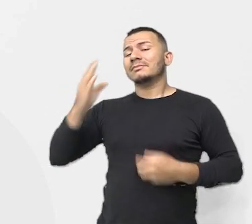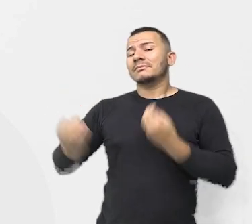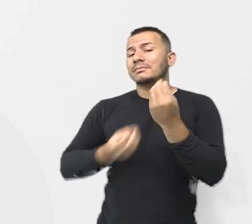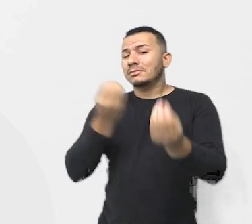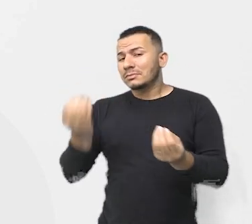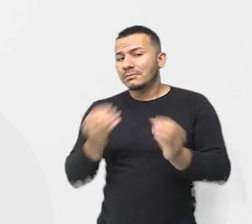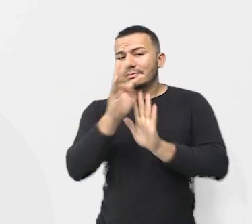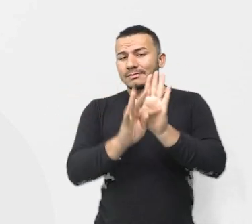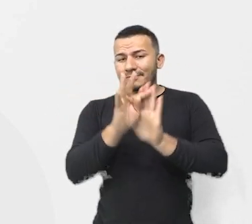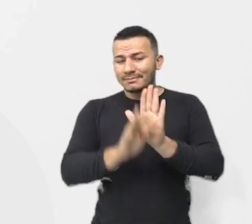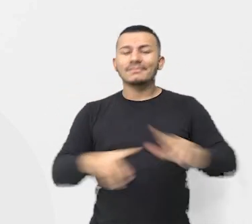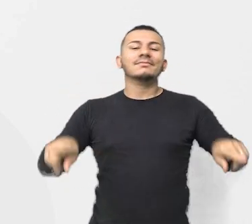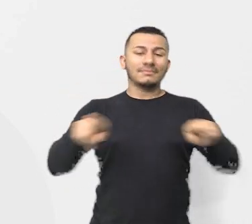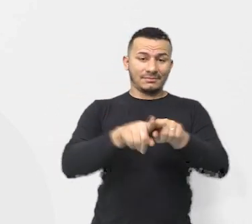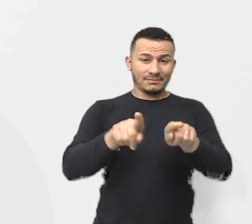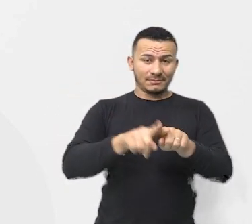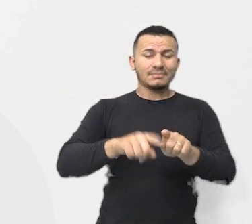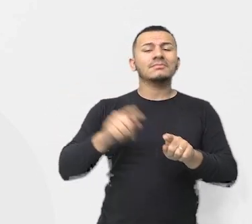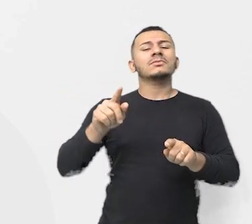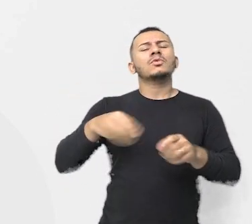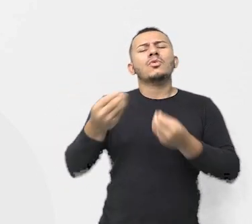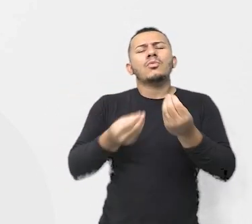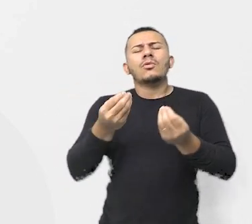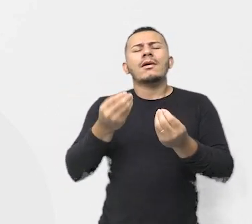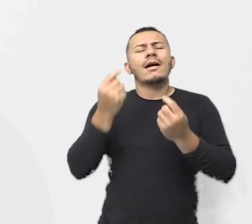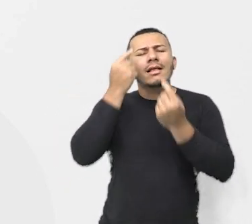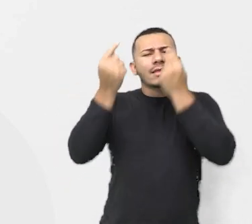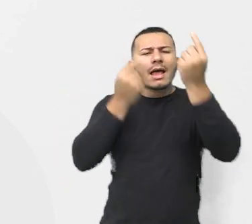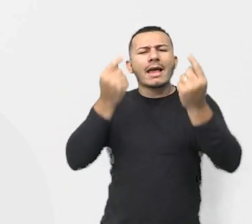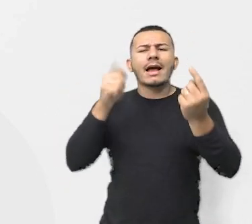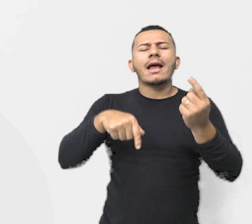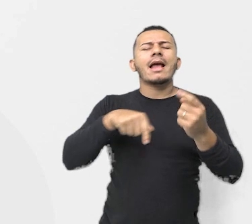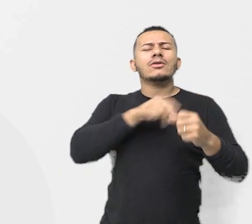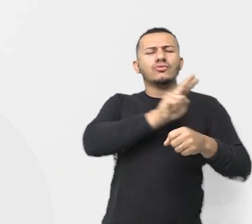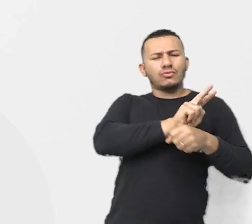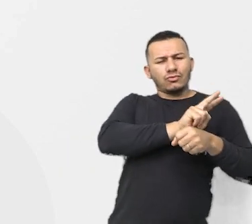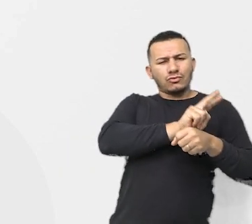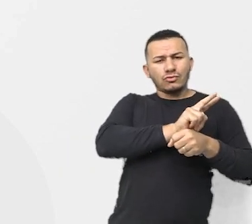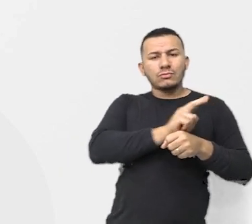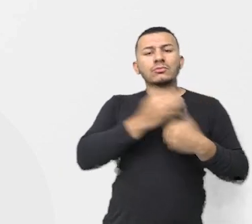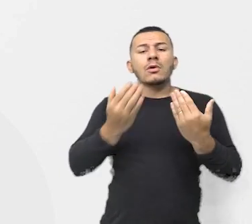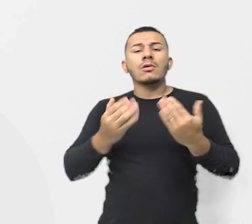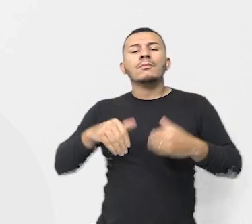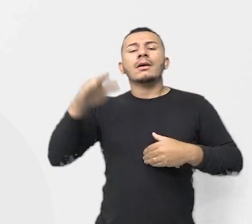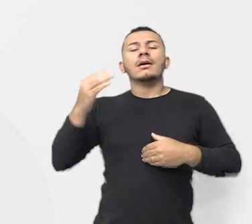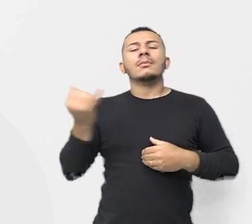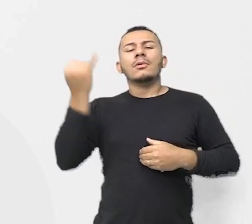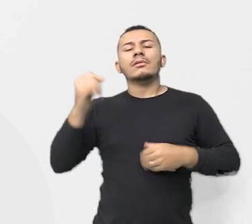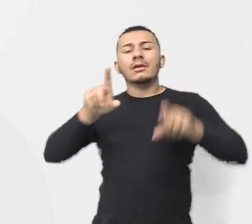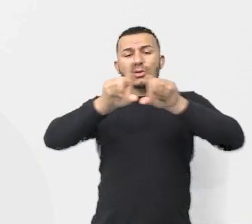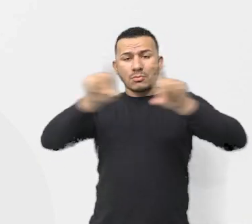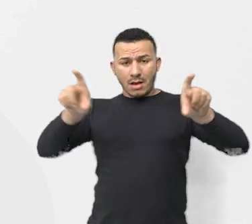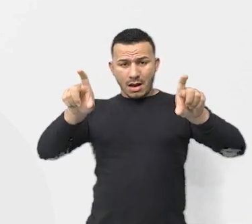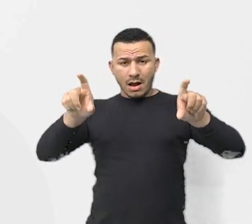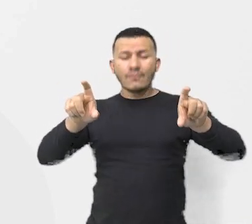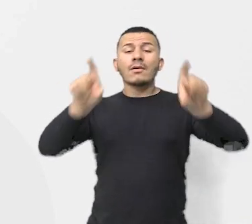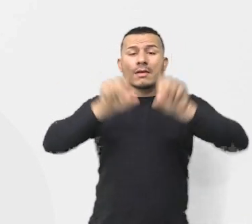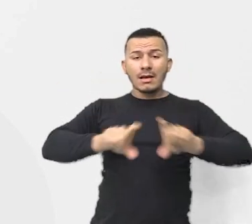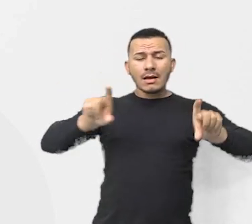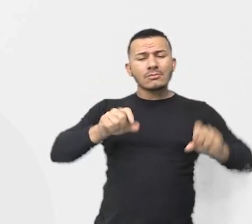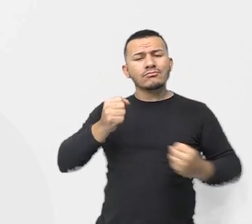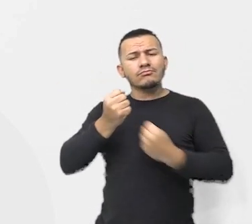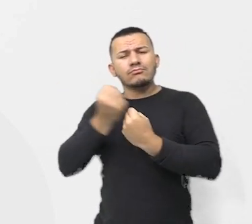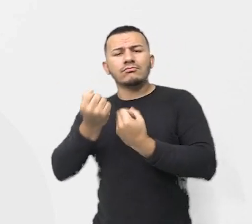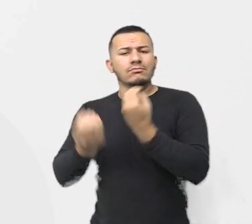qual é a ideia que é secundária, tá bom? O que é mais importante em um parágrafo e o que é secundário dentro desse mesmo